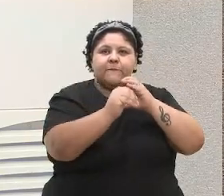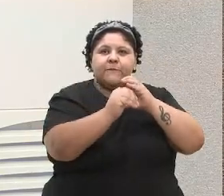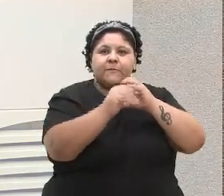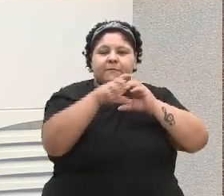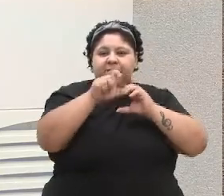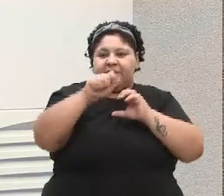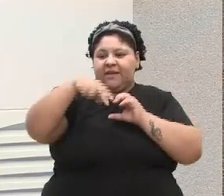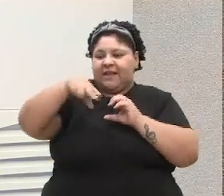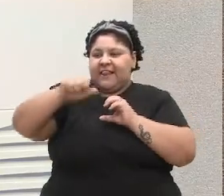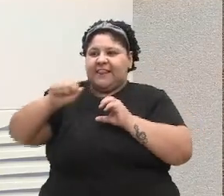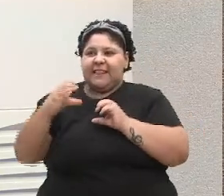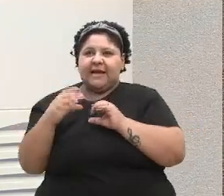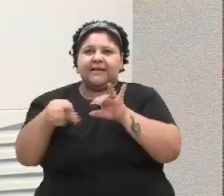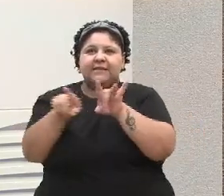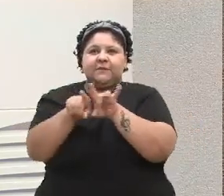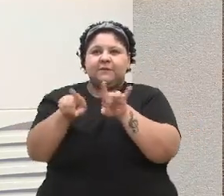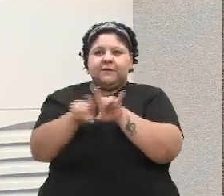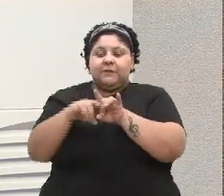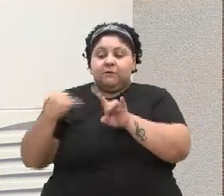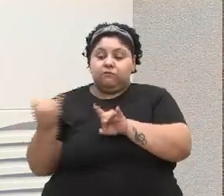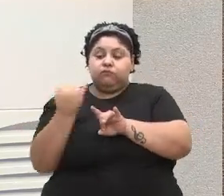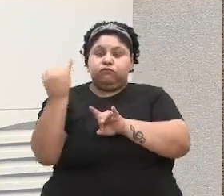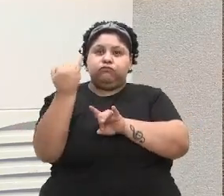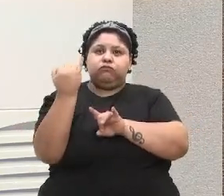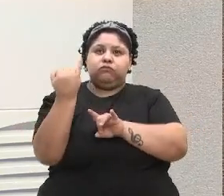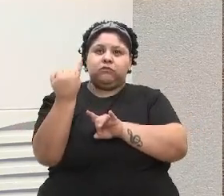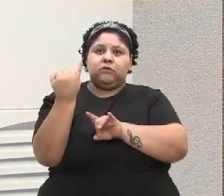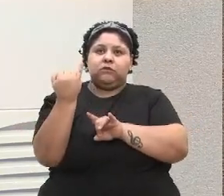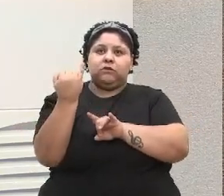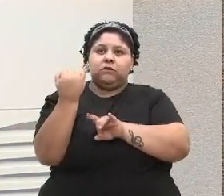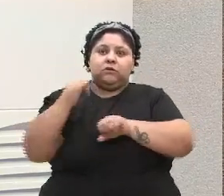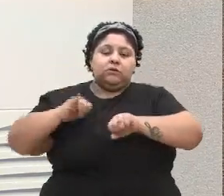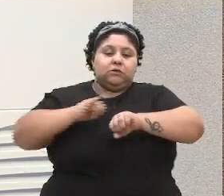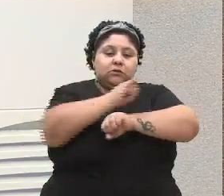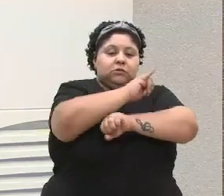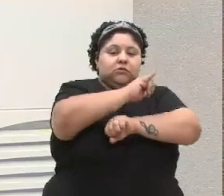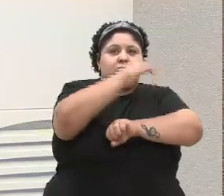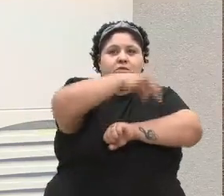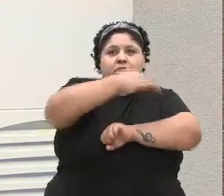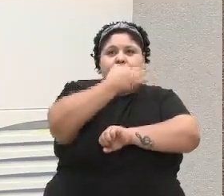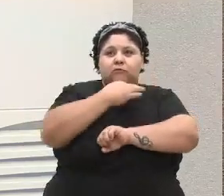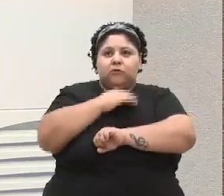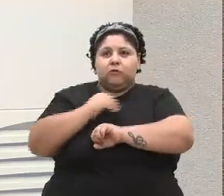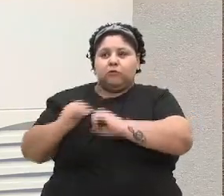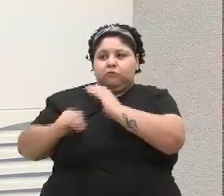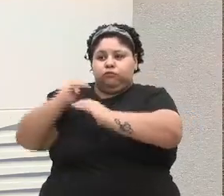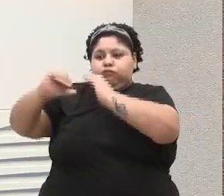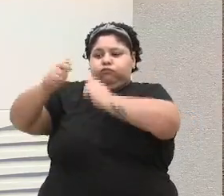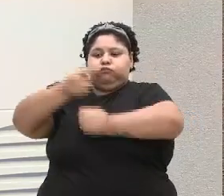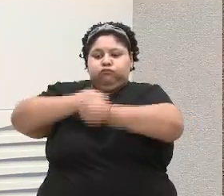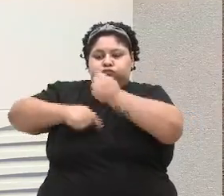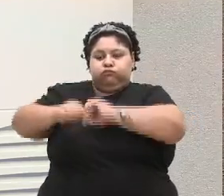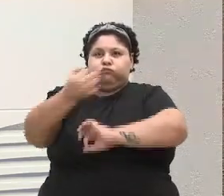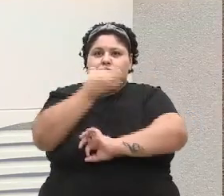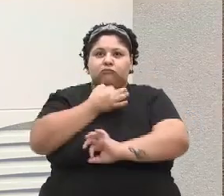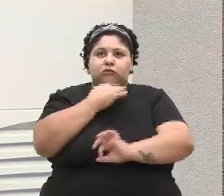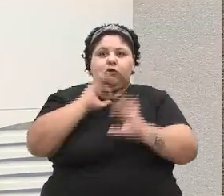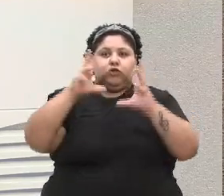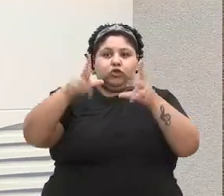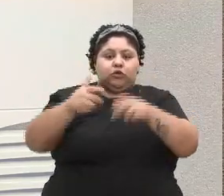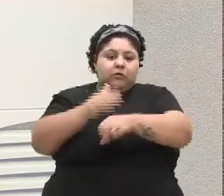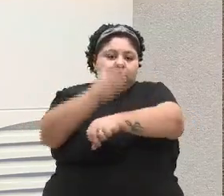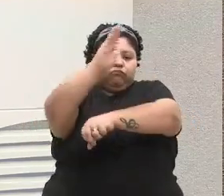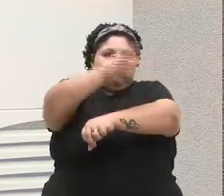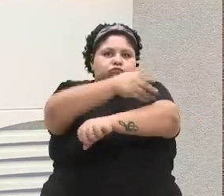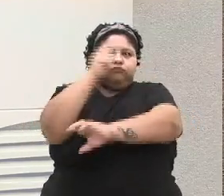ANAC. Considerando o grau de importância que o aeroporto Hugo Cartegiani possui para o desenvolvimento econômico de Caxias do Sul e de toda a Serra